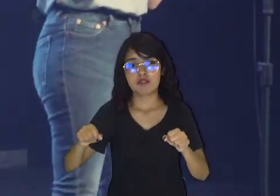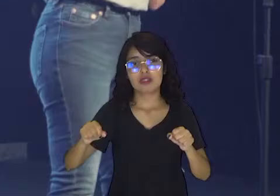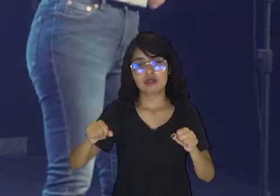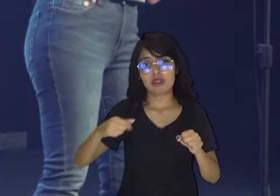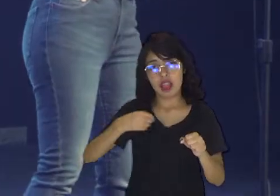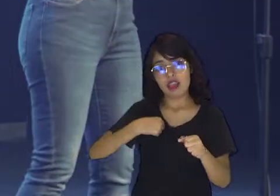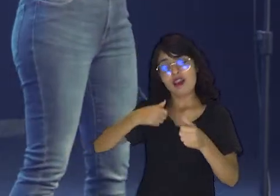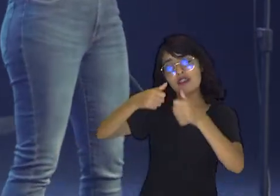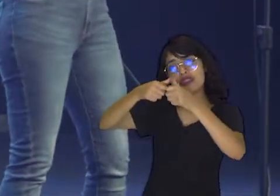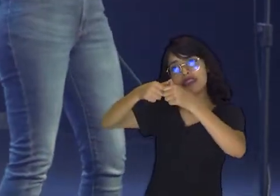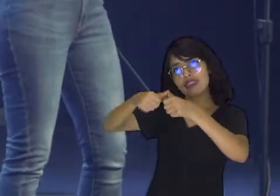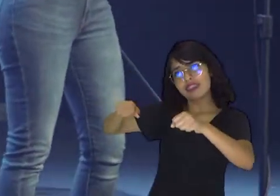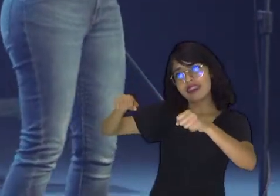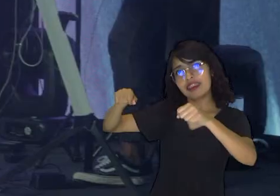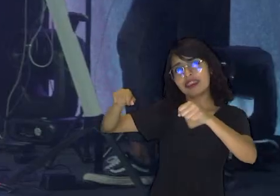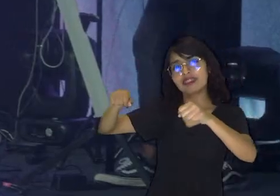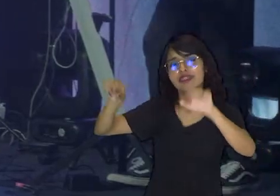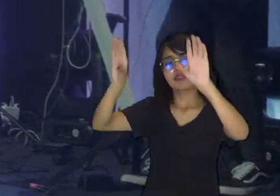está.